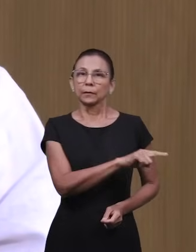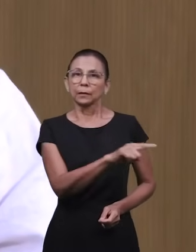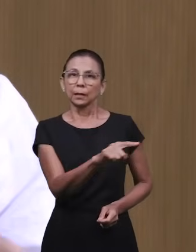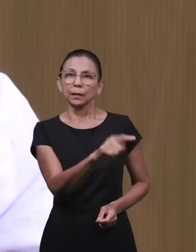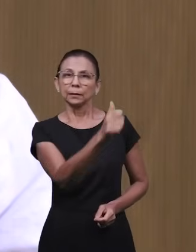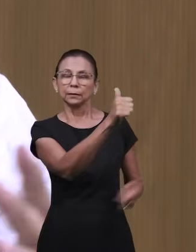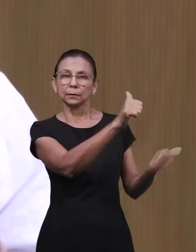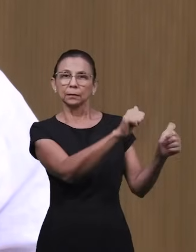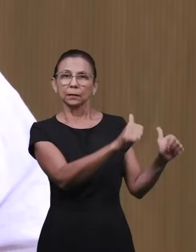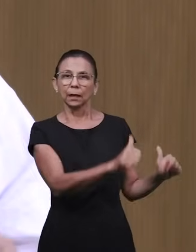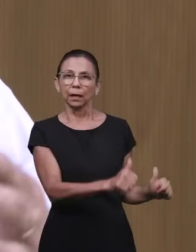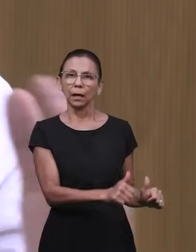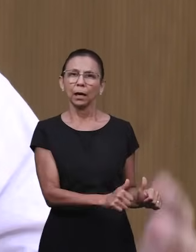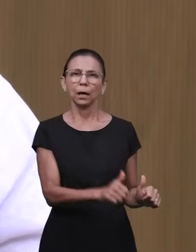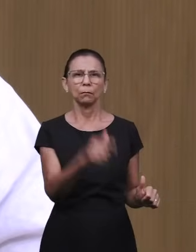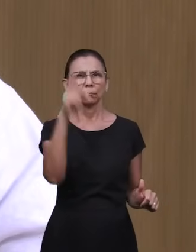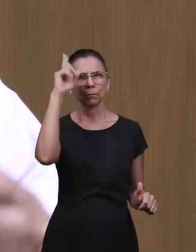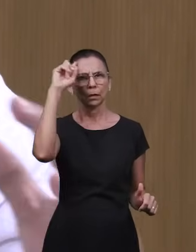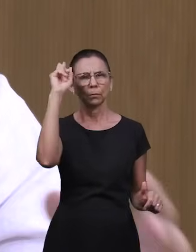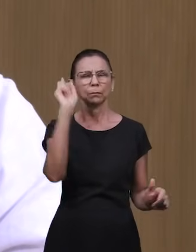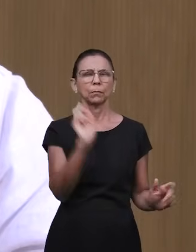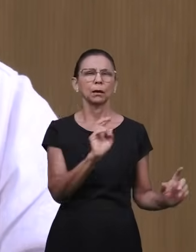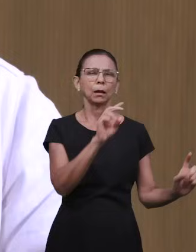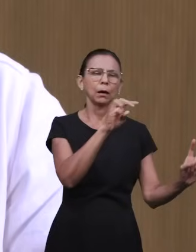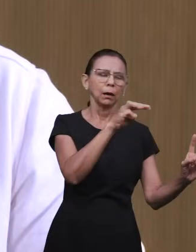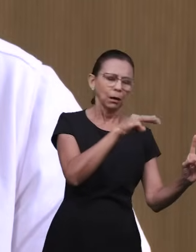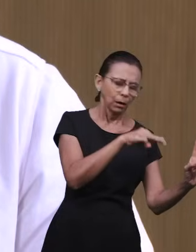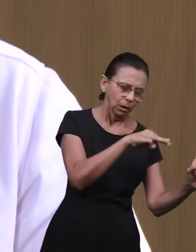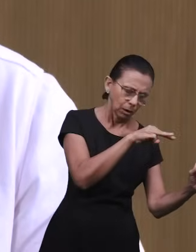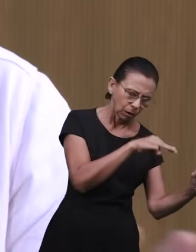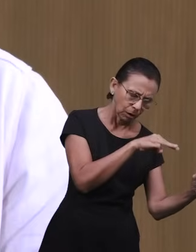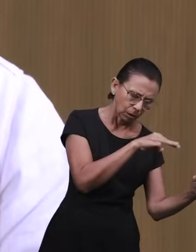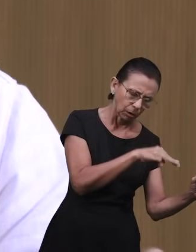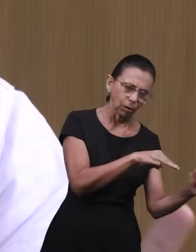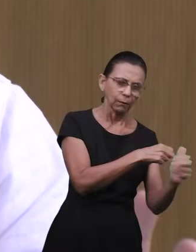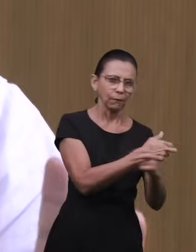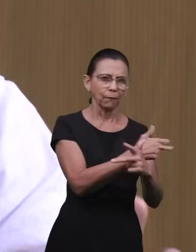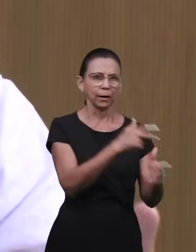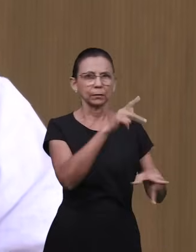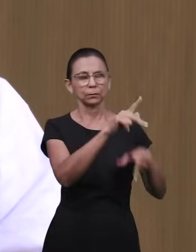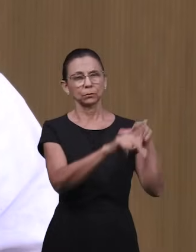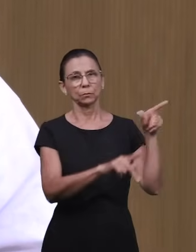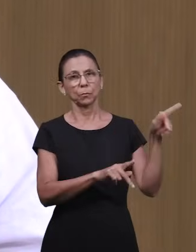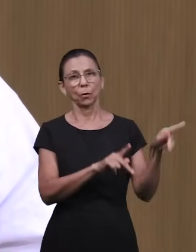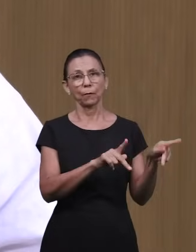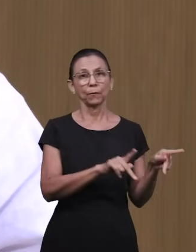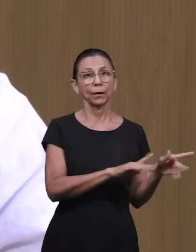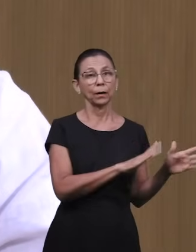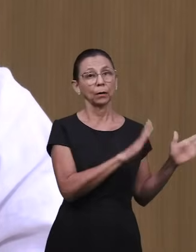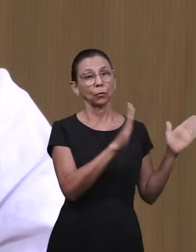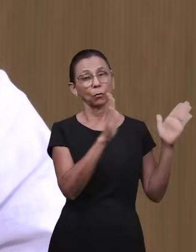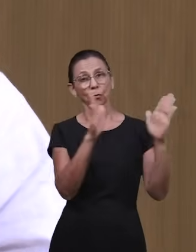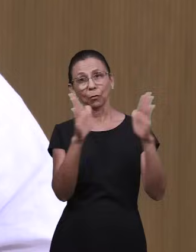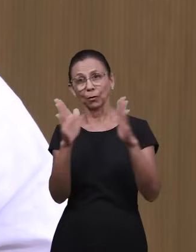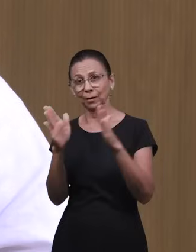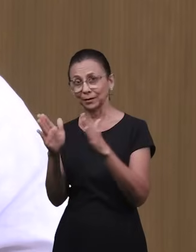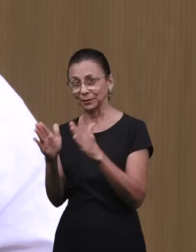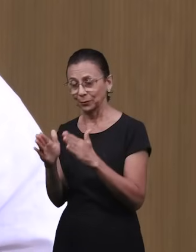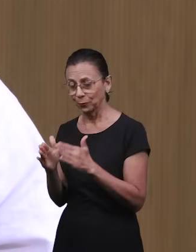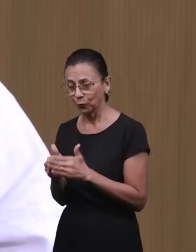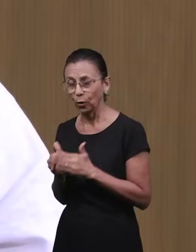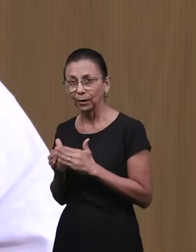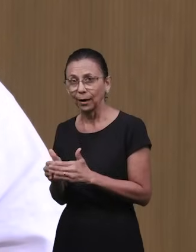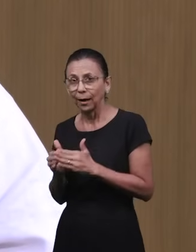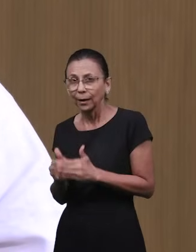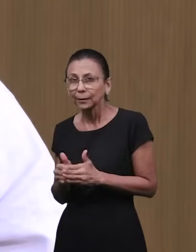esses deuses eram cultuados, invocados, e isso por diversos povos. Quando nós olhamos a